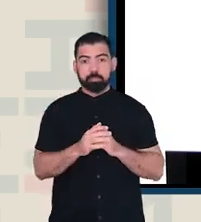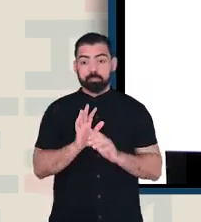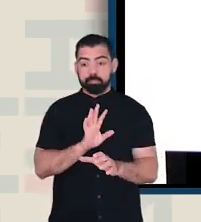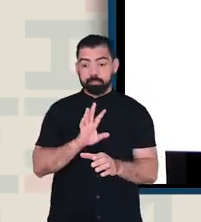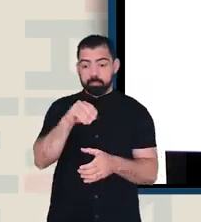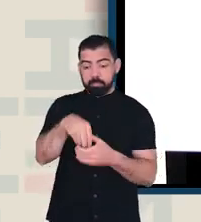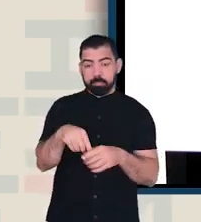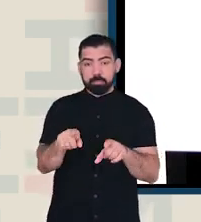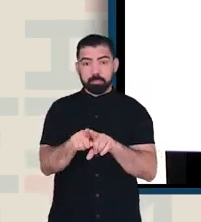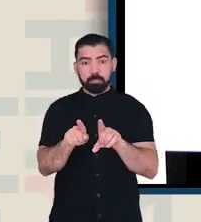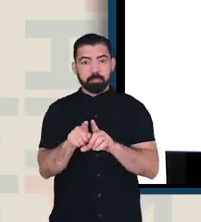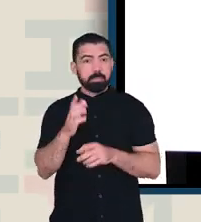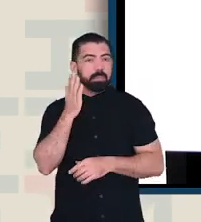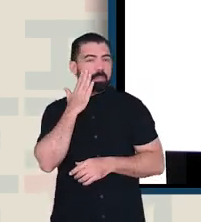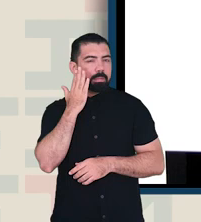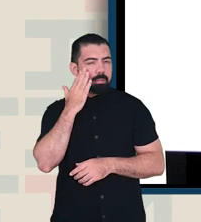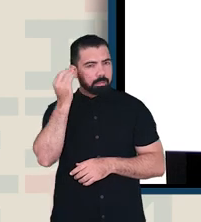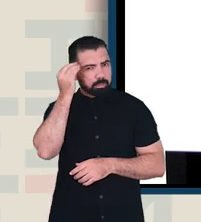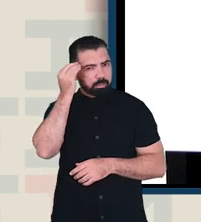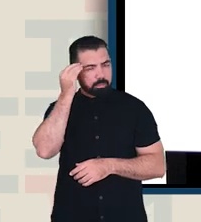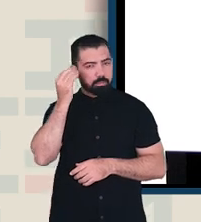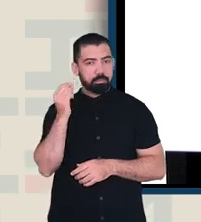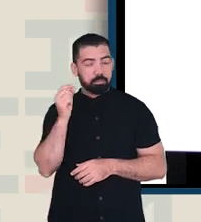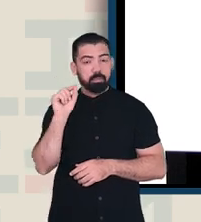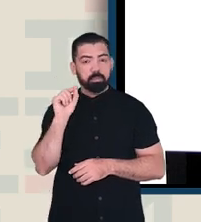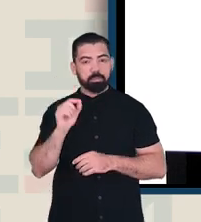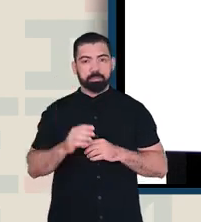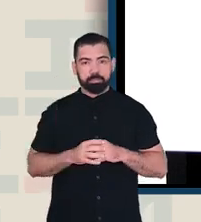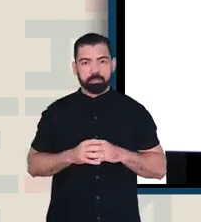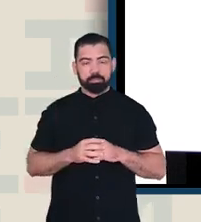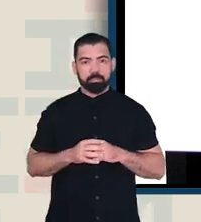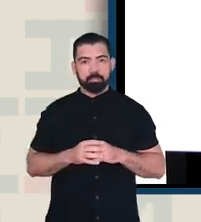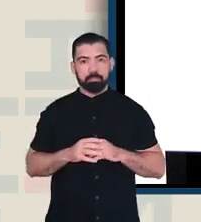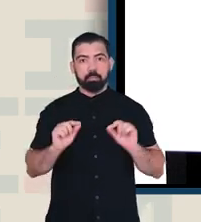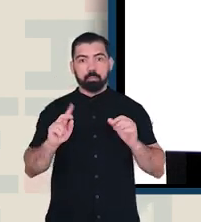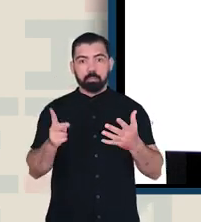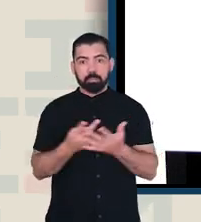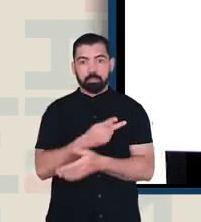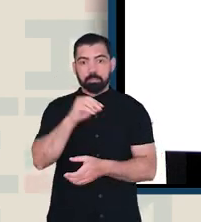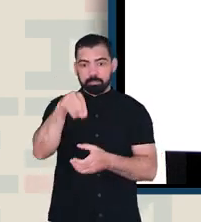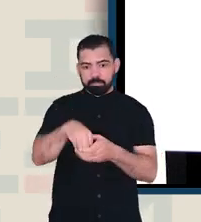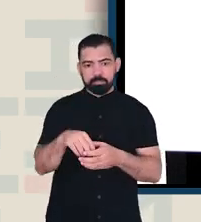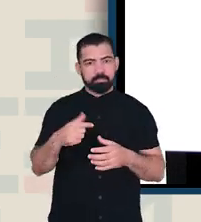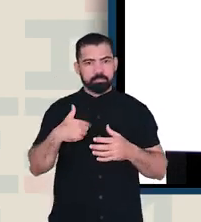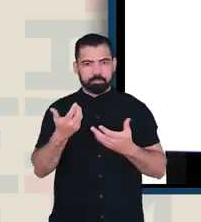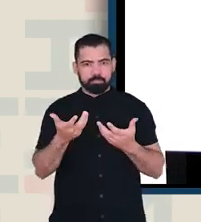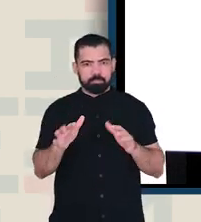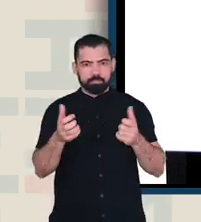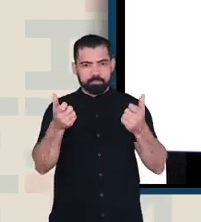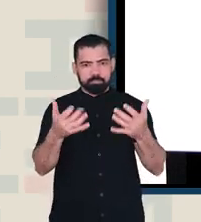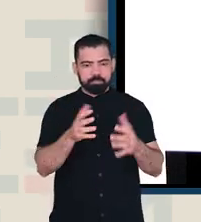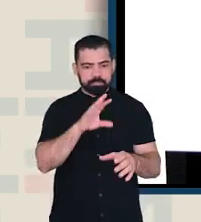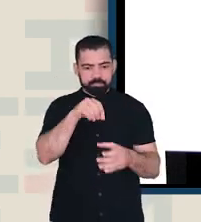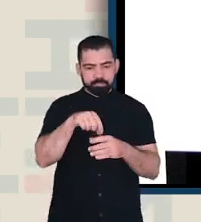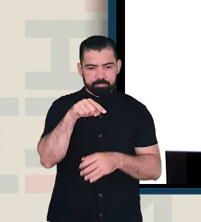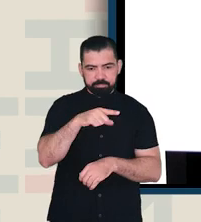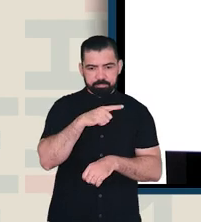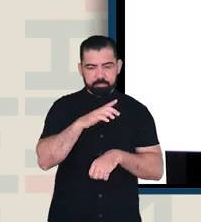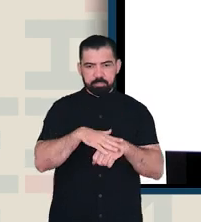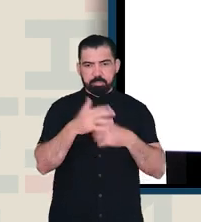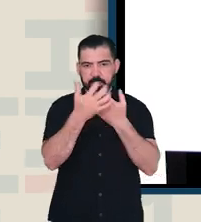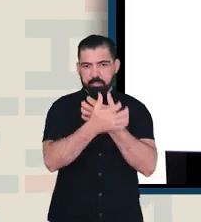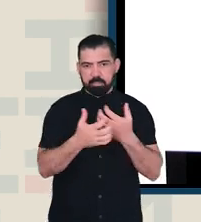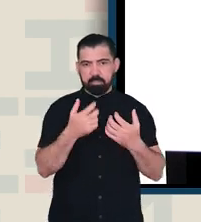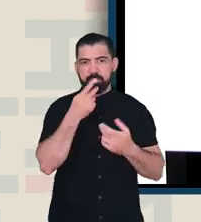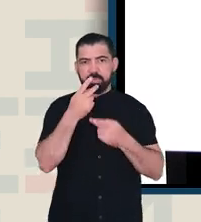aí, tentar entender um pouco o que está acontecendo. Eu não queria falar em cima da música, nem interromper